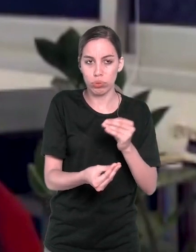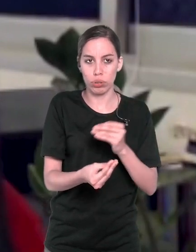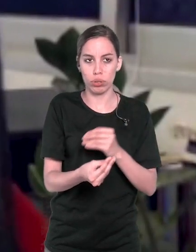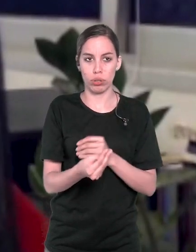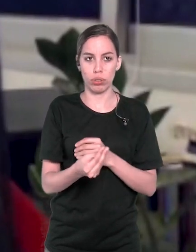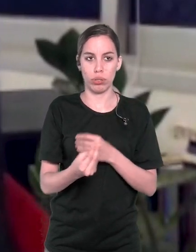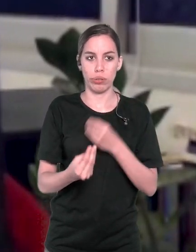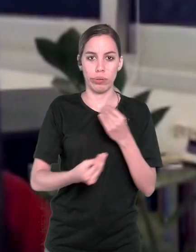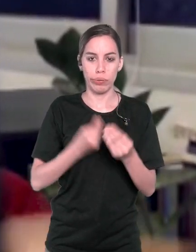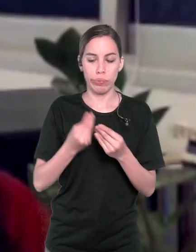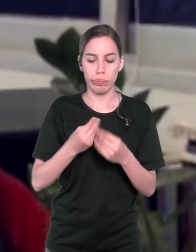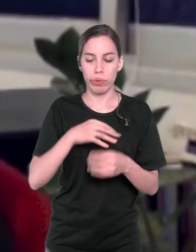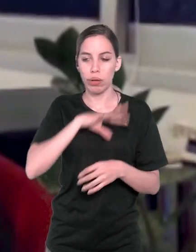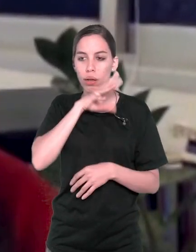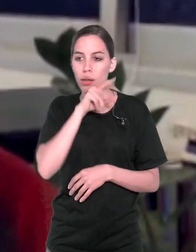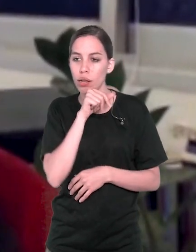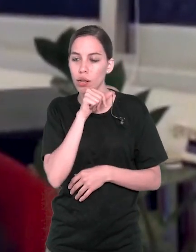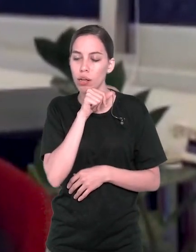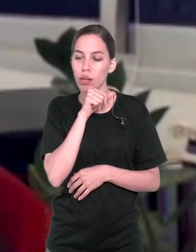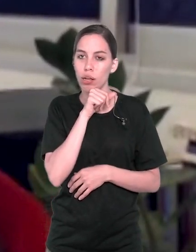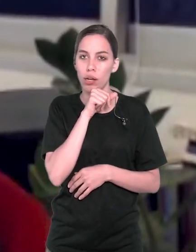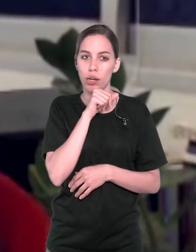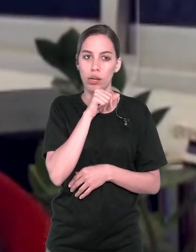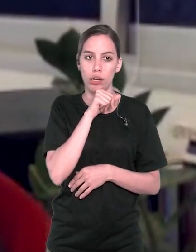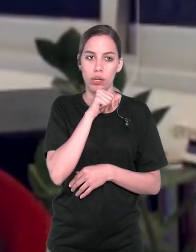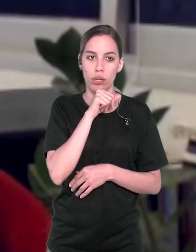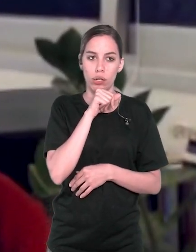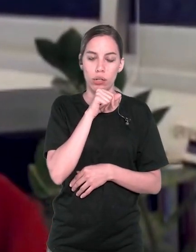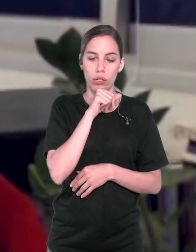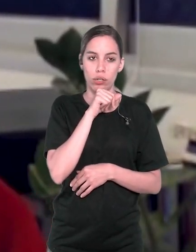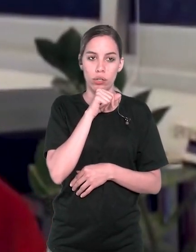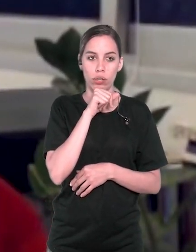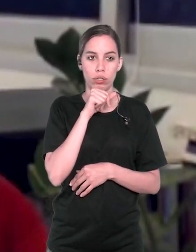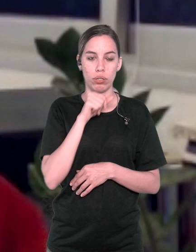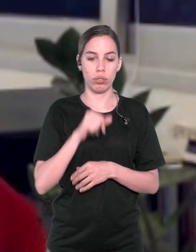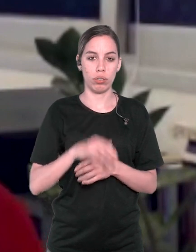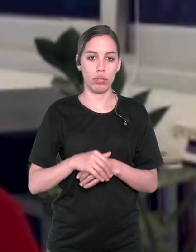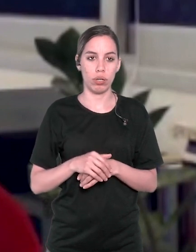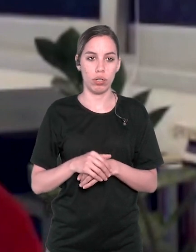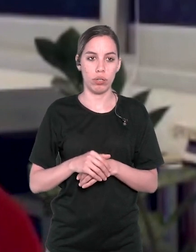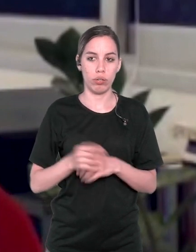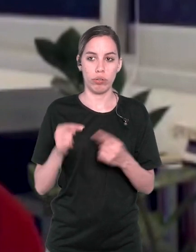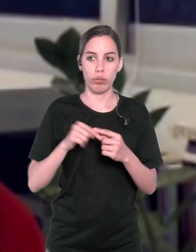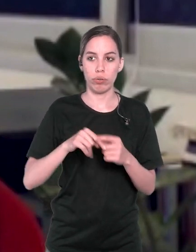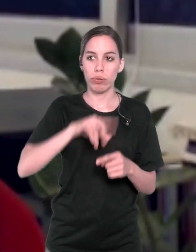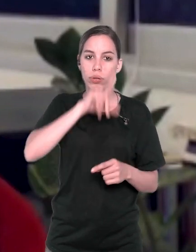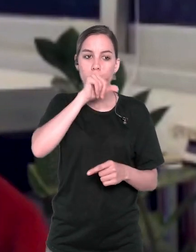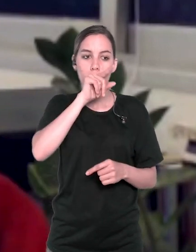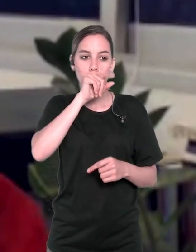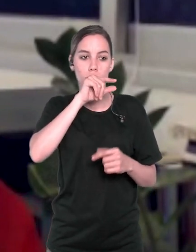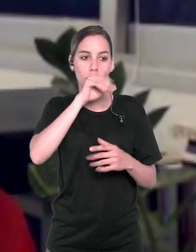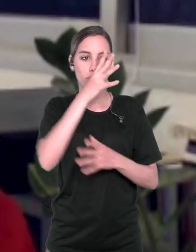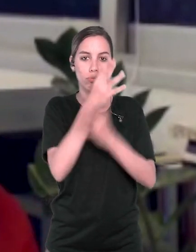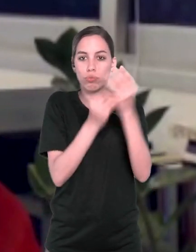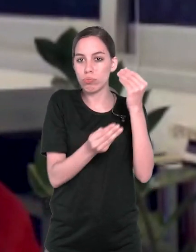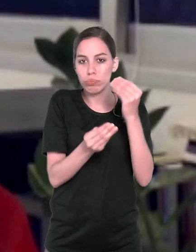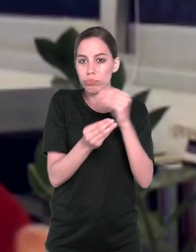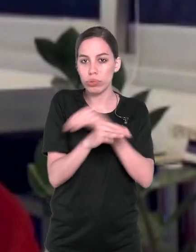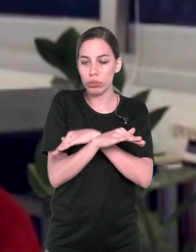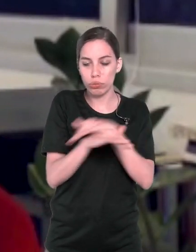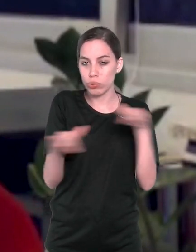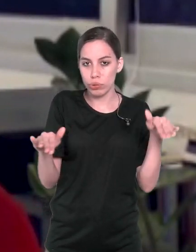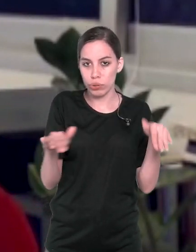animais rurais, né, é, de várias aves, e da